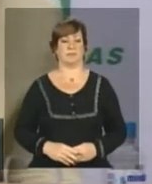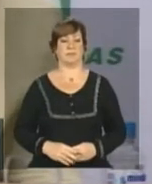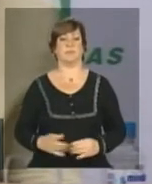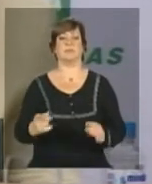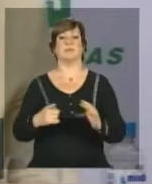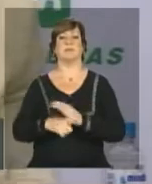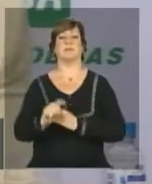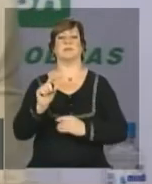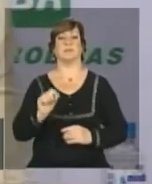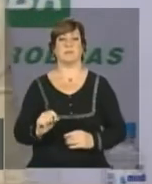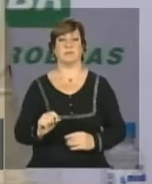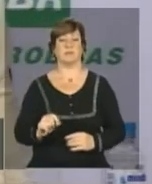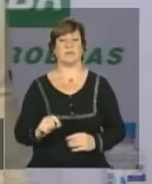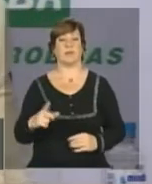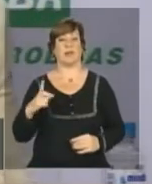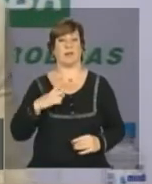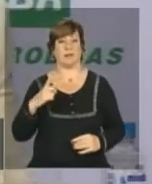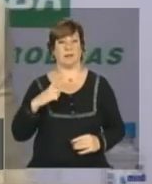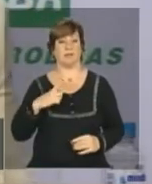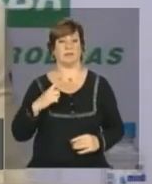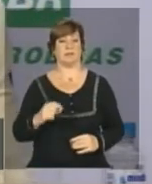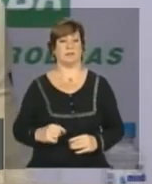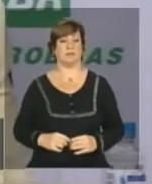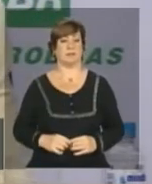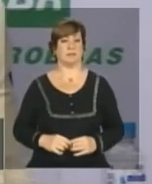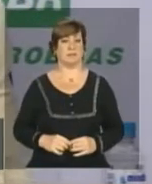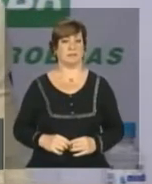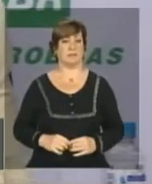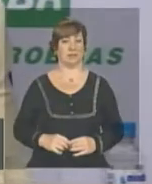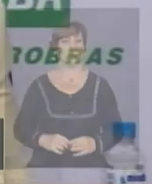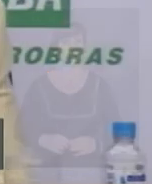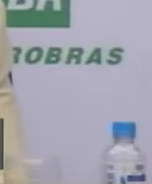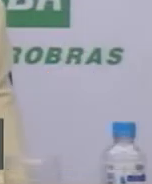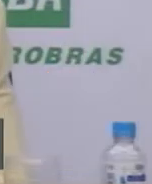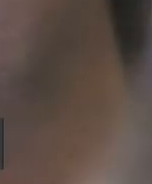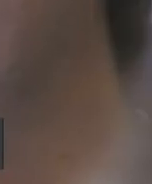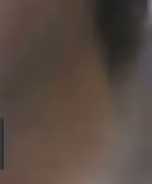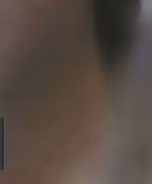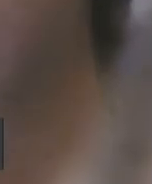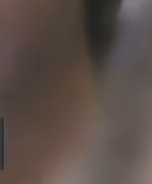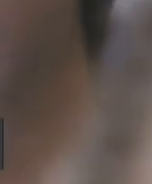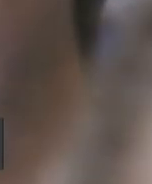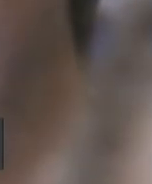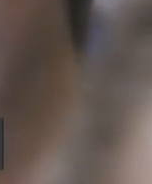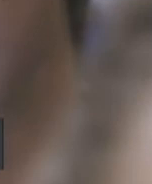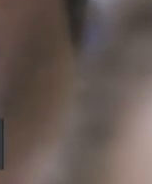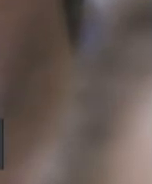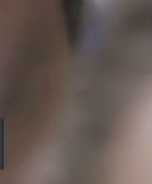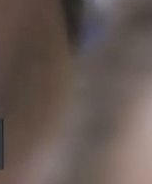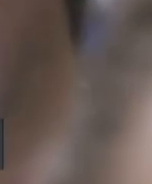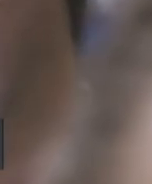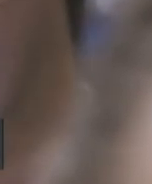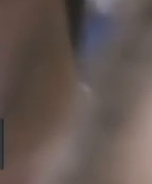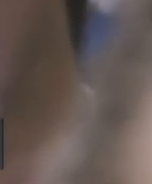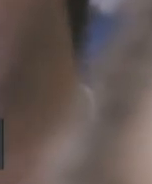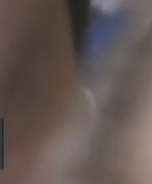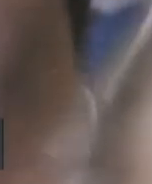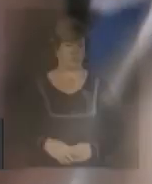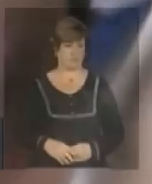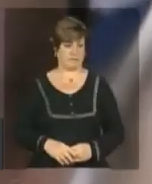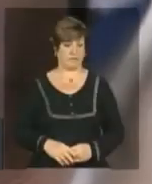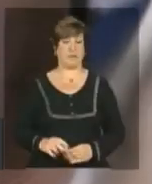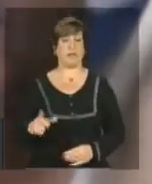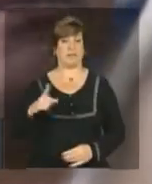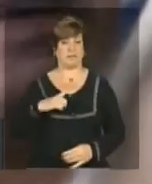Graça, as empresas que atuam na área de petróleo acham imprescindível que haja esse ano a 11ª rodada